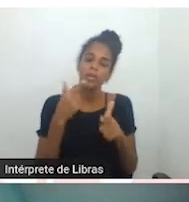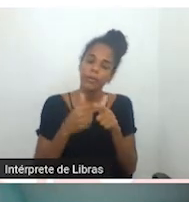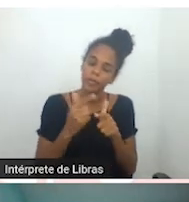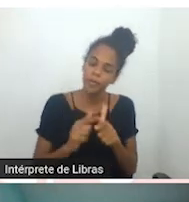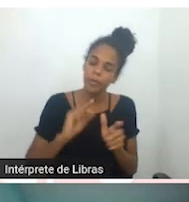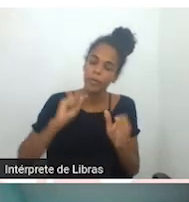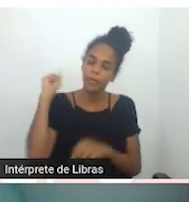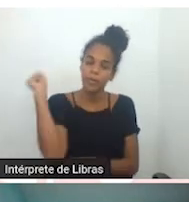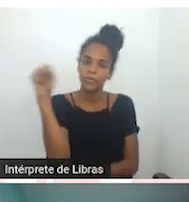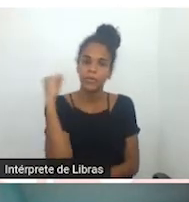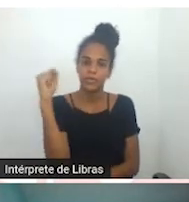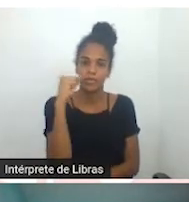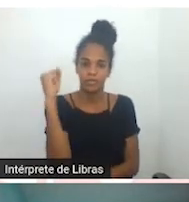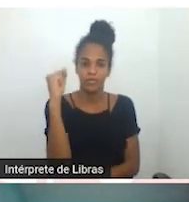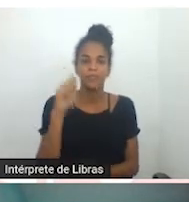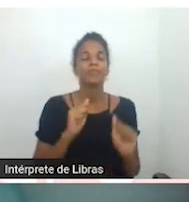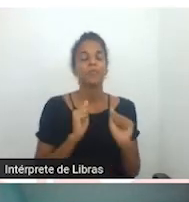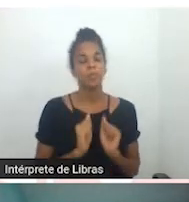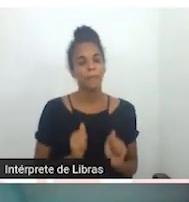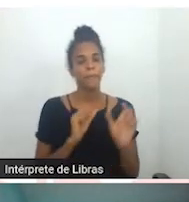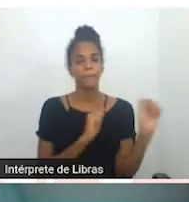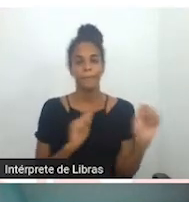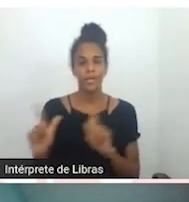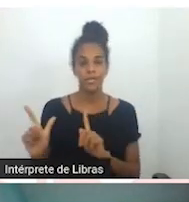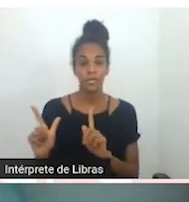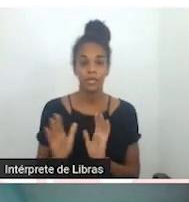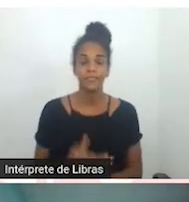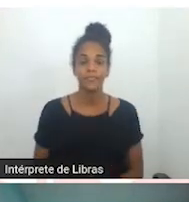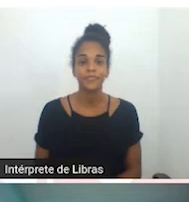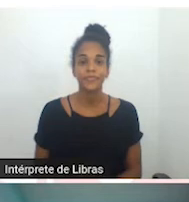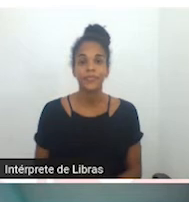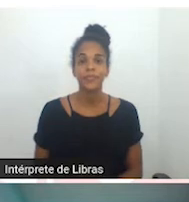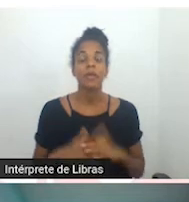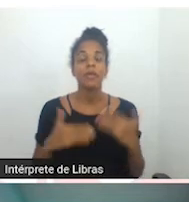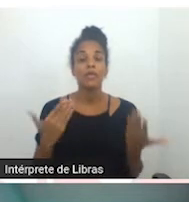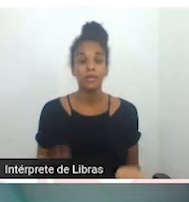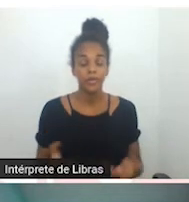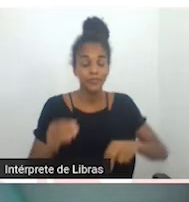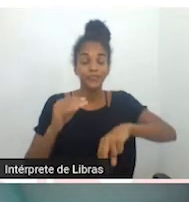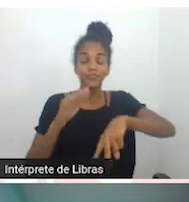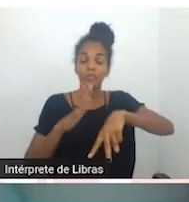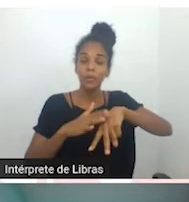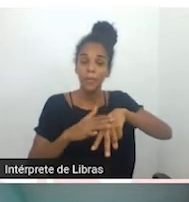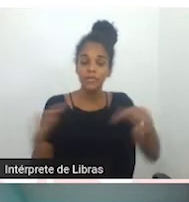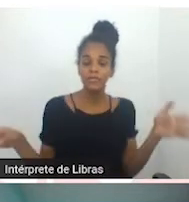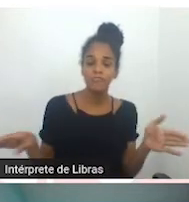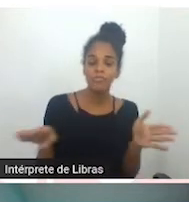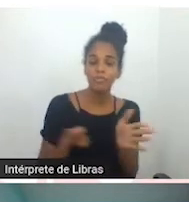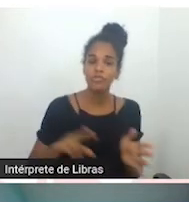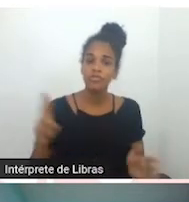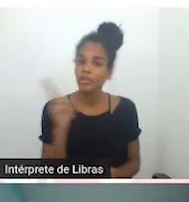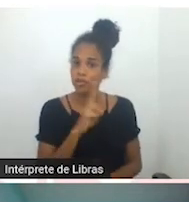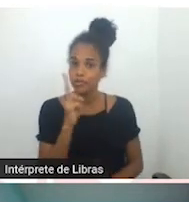Pode passar o próximo? Certo. Então, os pacientes que chegam na urgência com insuficiência... Não,